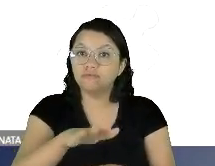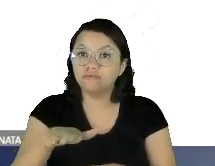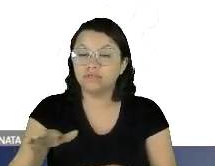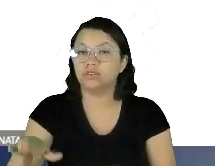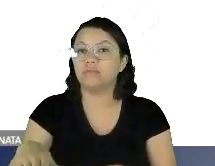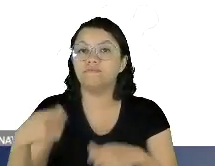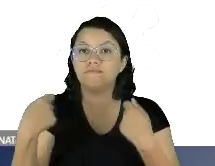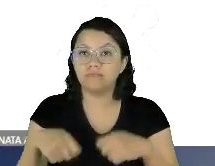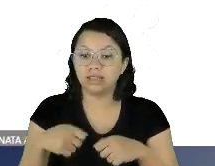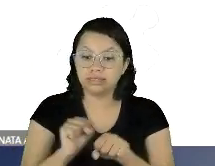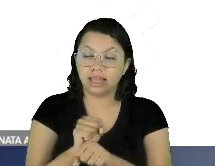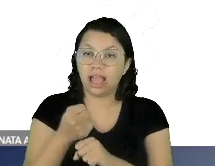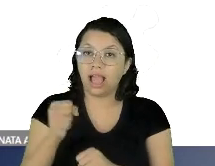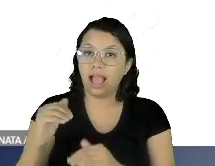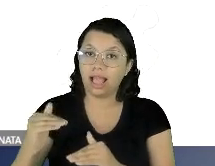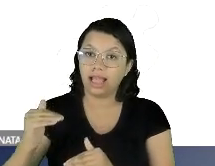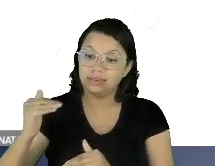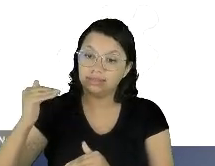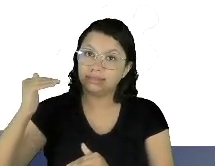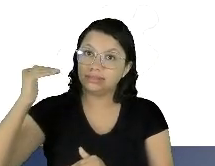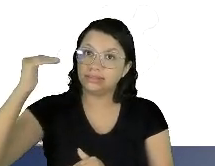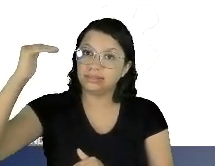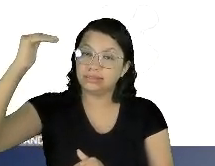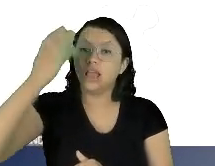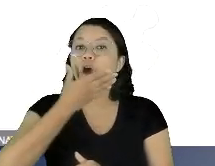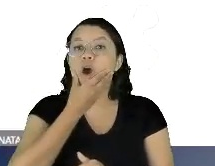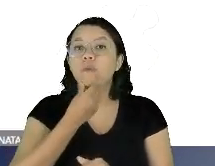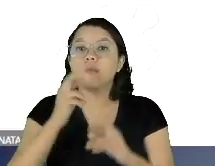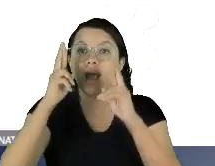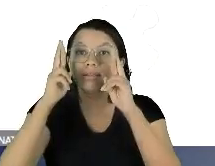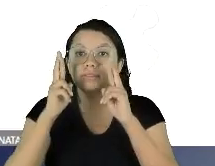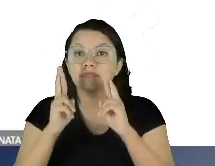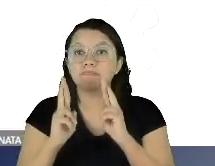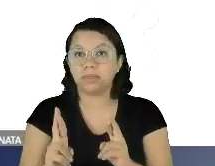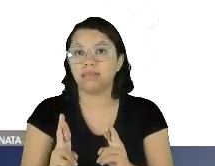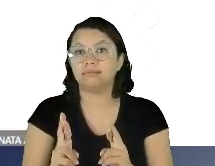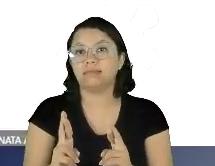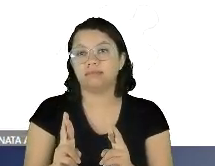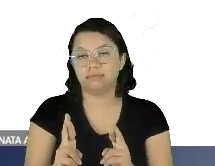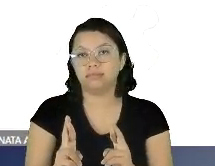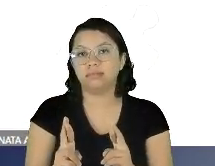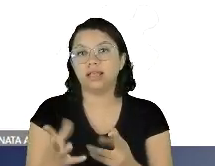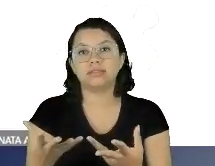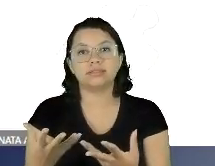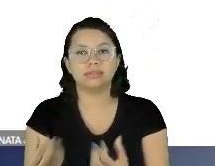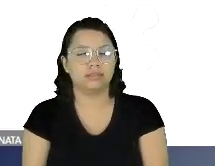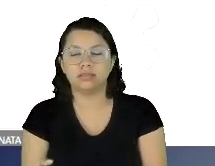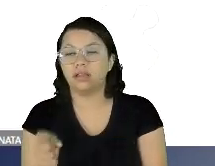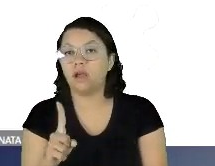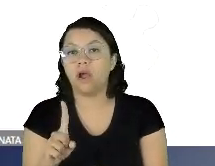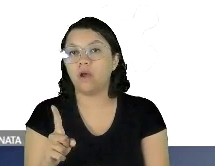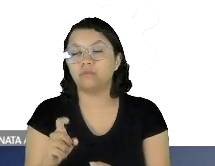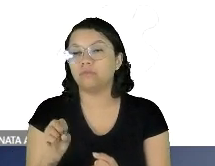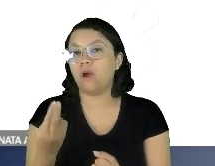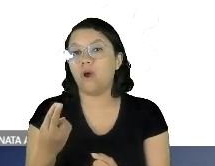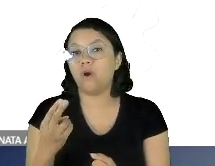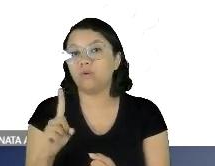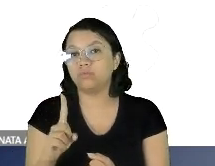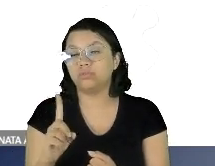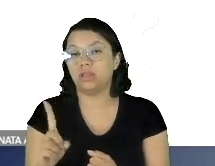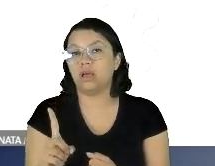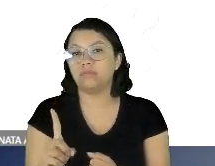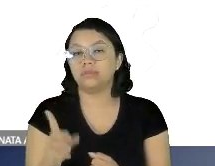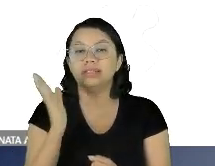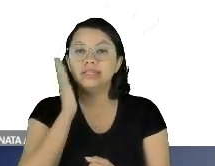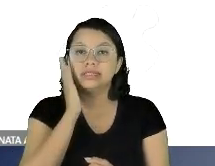crescer homens que respeitem o consentimento e que saibam que o consentimento é sempre expresso. Então, se